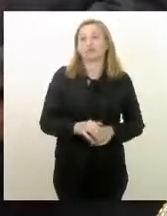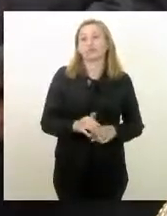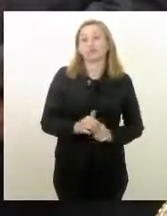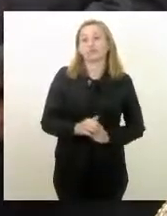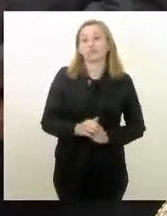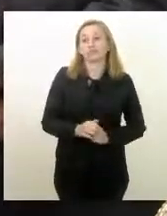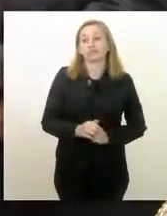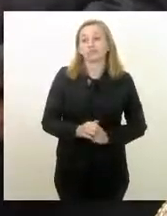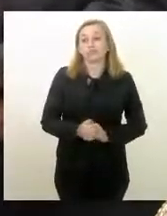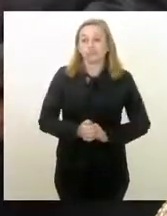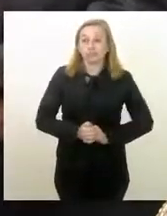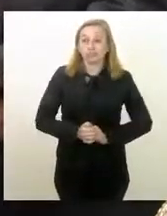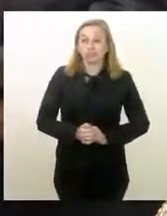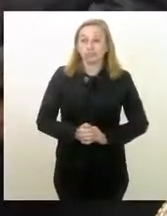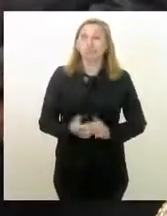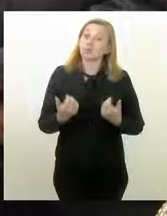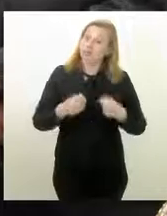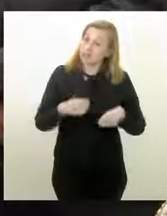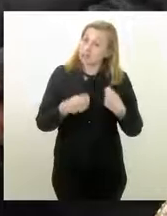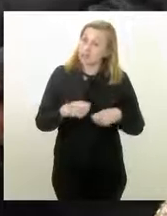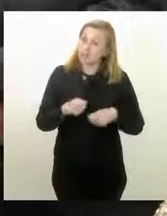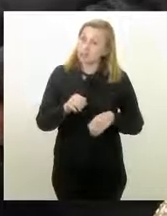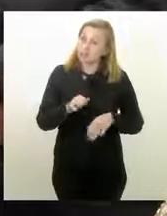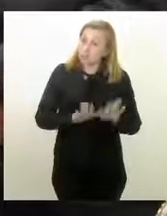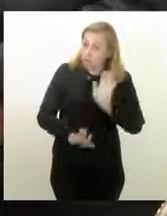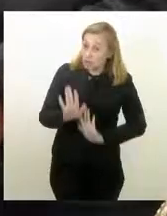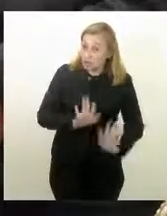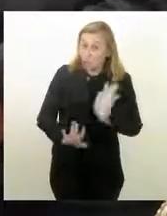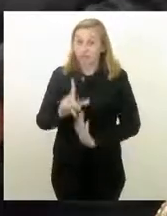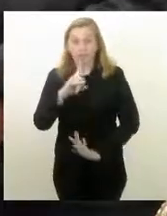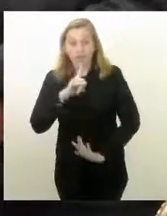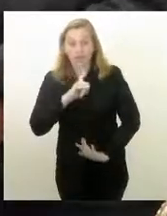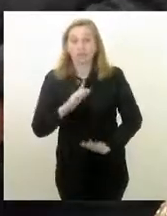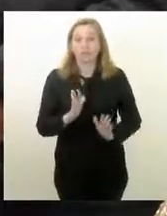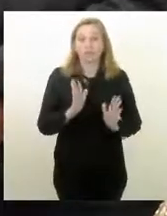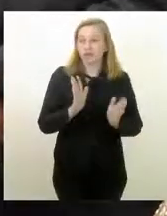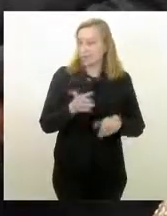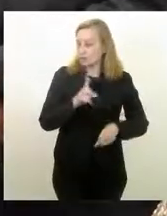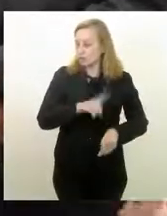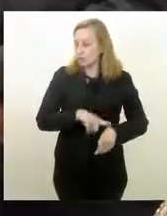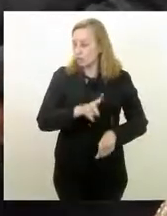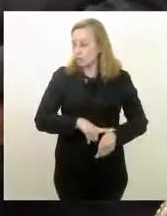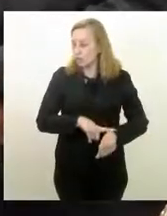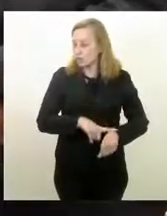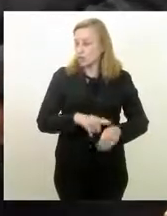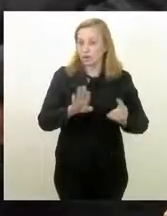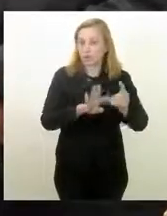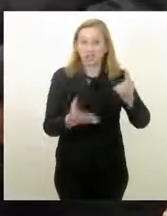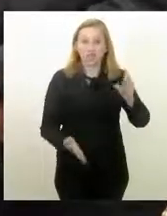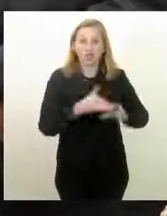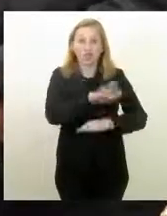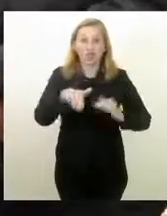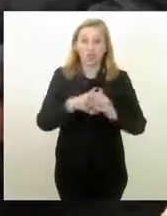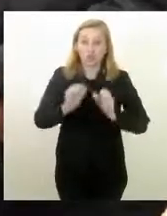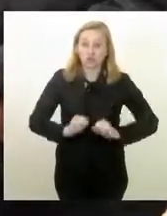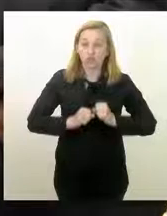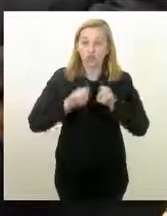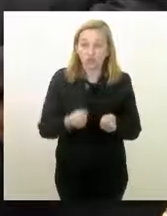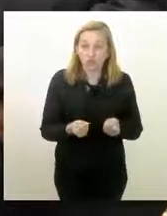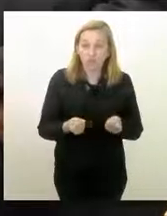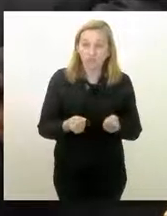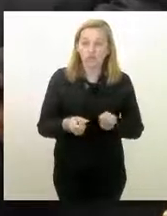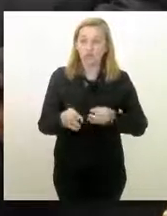ainda que tomar algumas medidas. Quero aqui, neste momento, fazer a justa homenagem a todos que se dedicaram a este